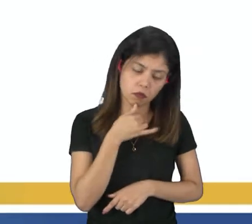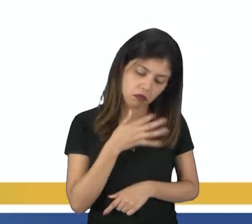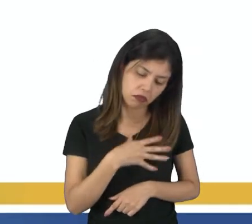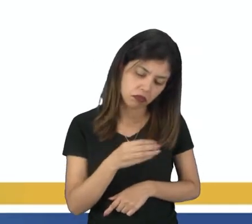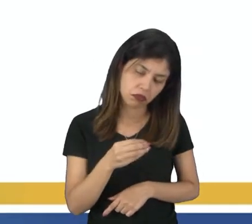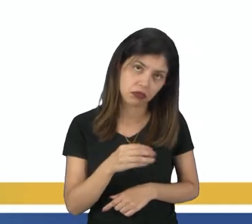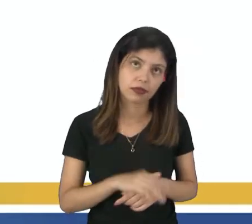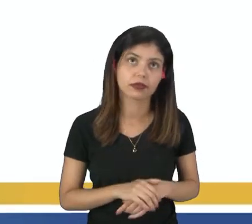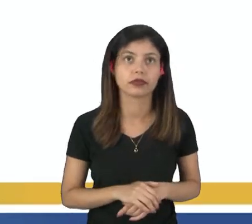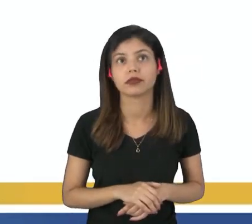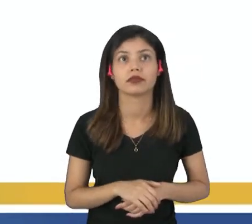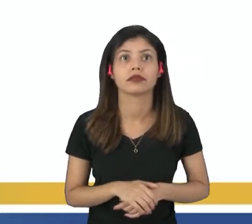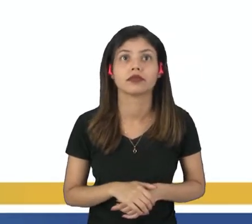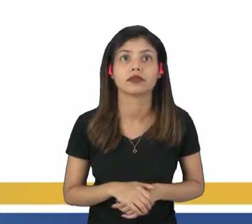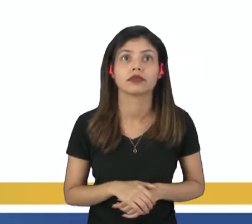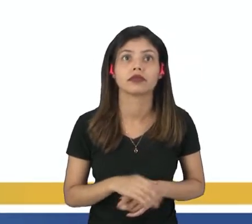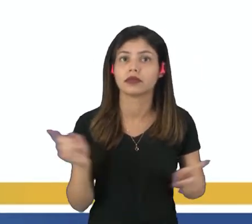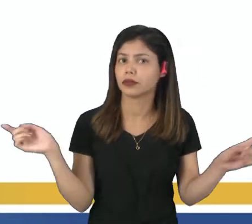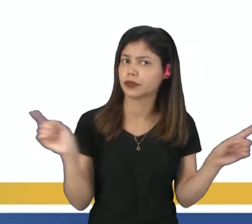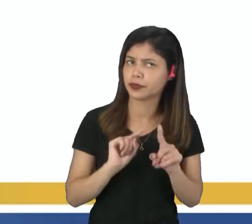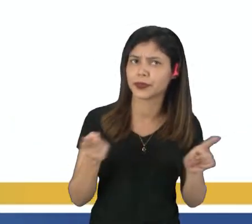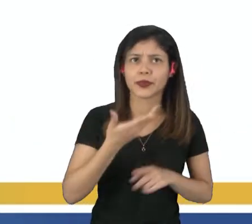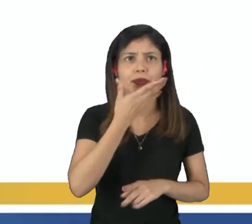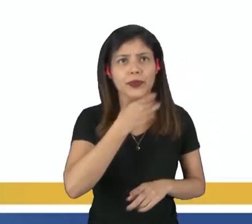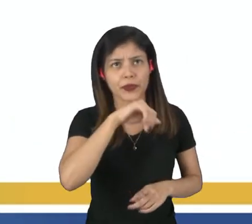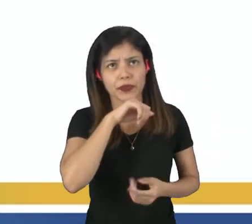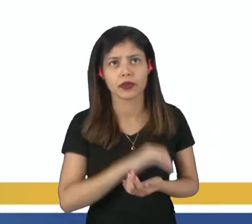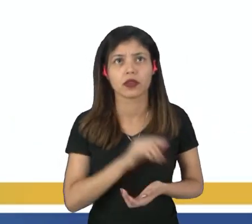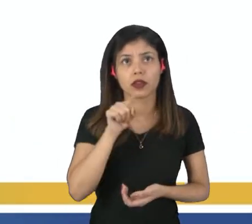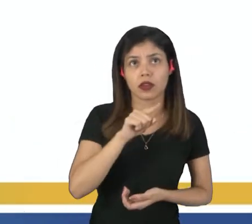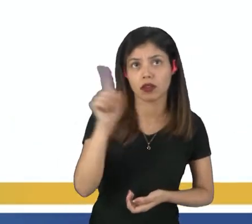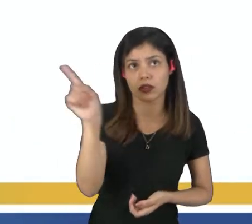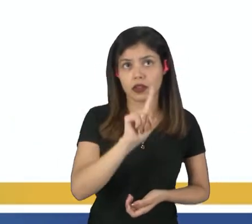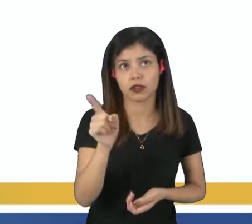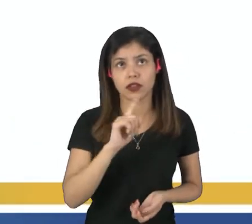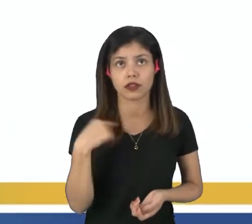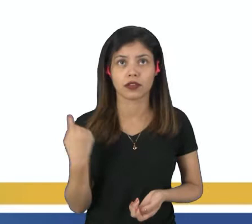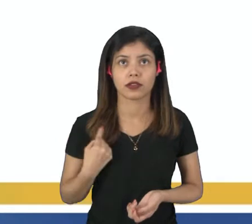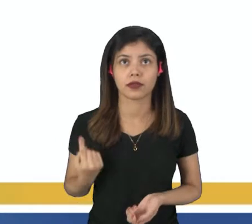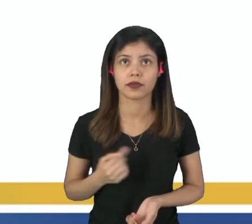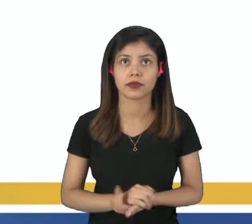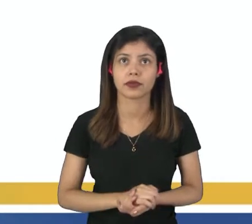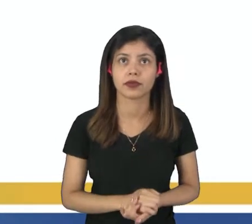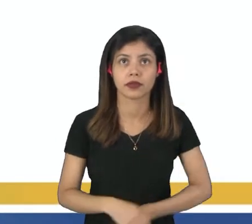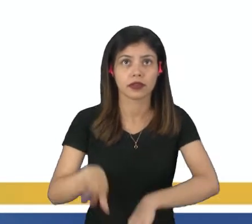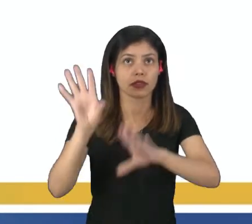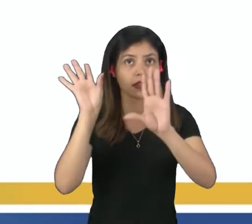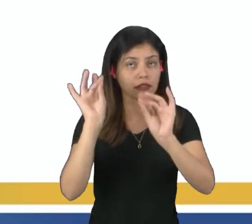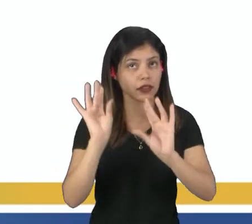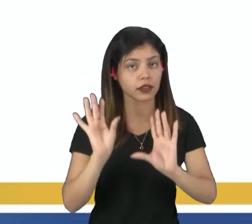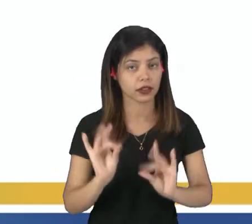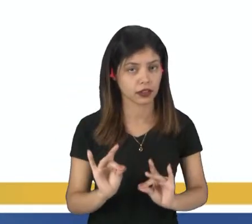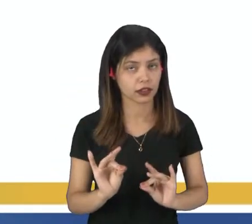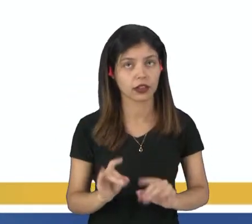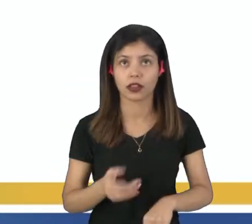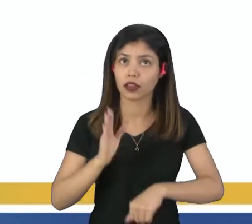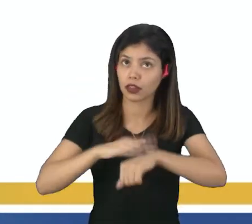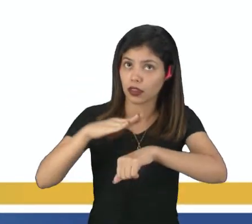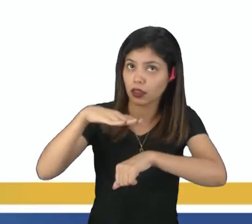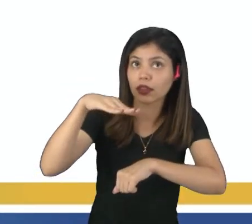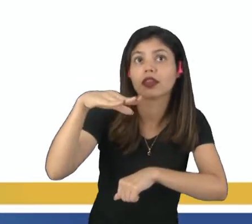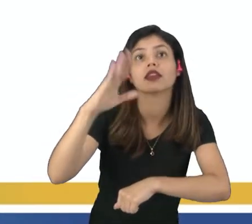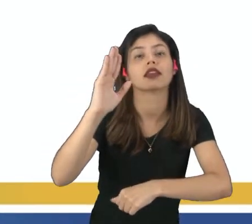filho. Veja aí a conversa, né? Não fique, pai. O Senhor não está sozinho. A cada